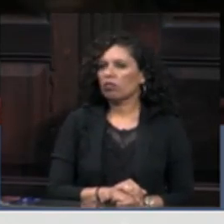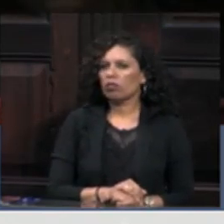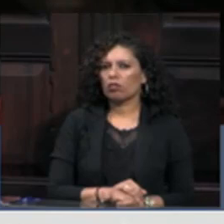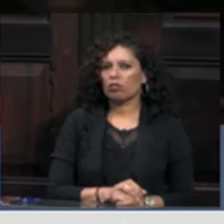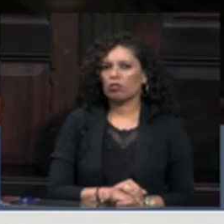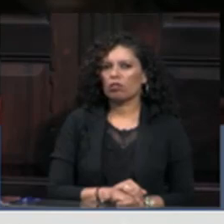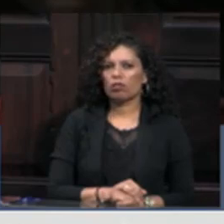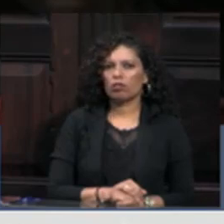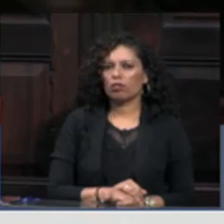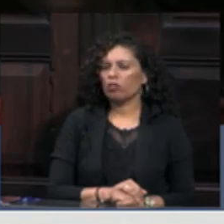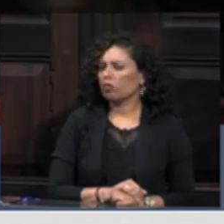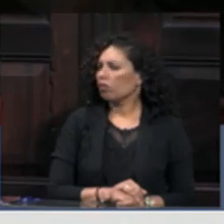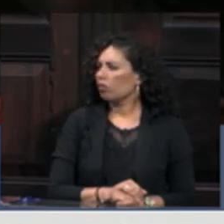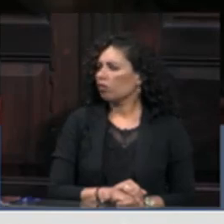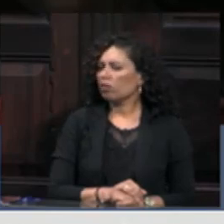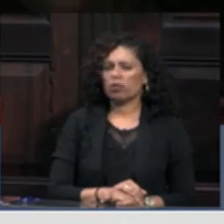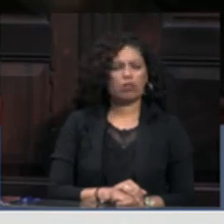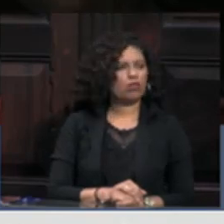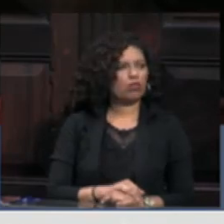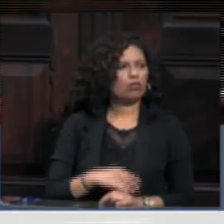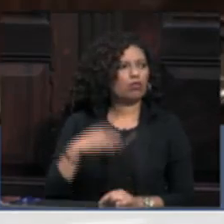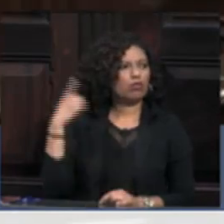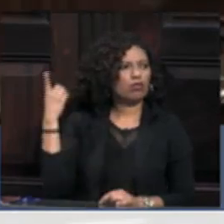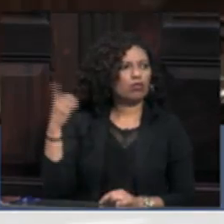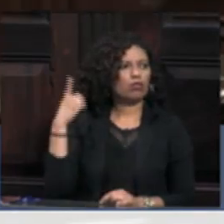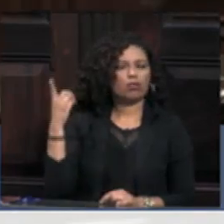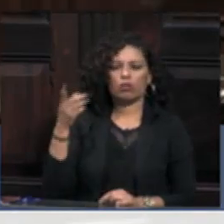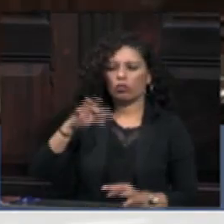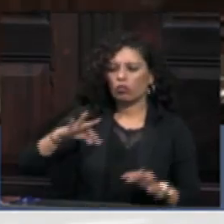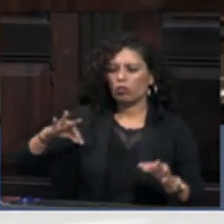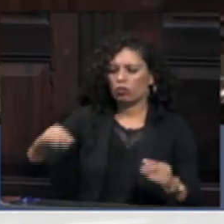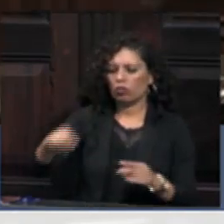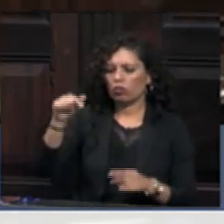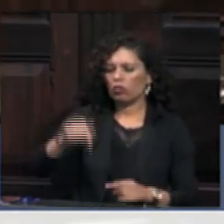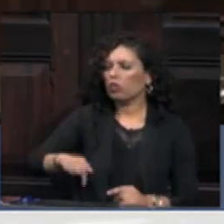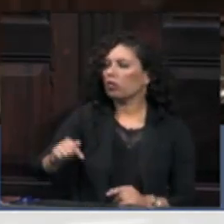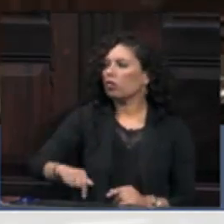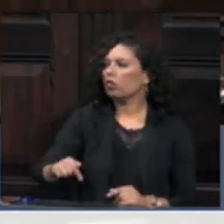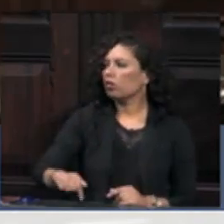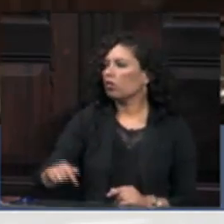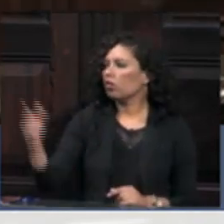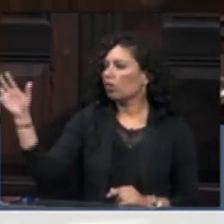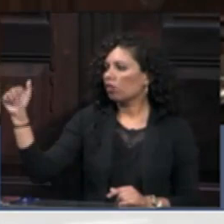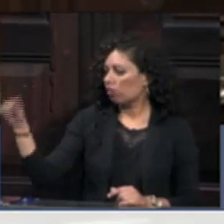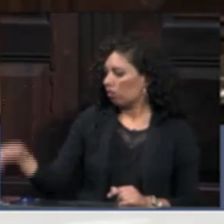Senhoras e senhores, deputados presentes,